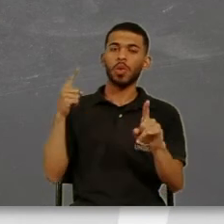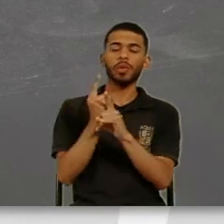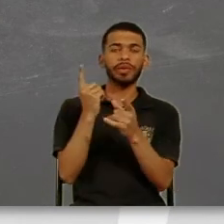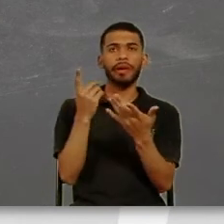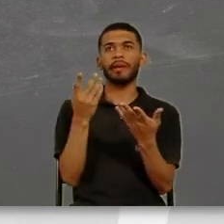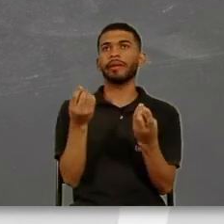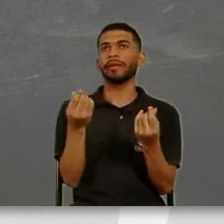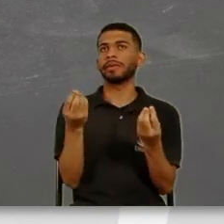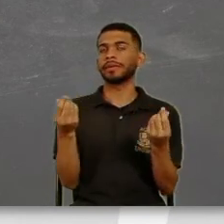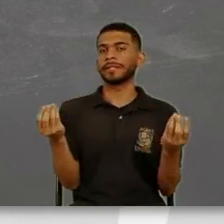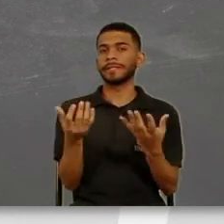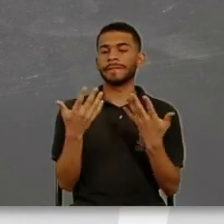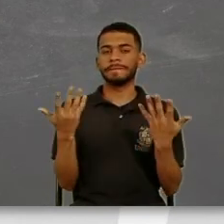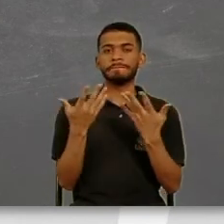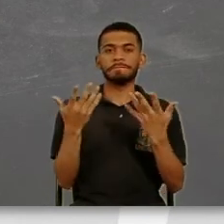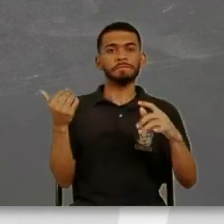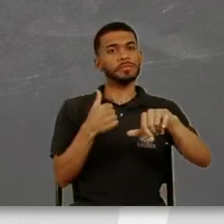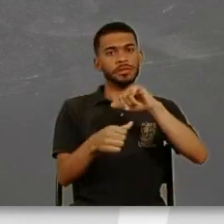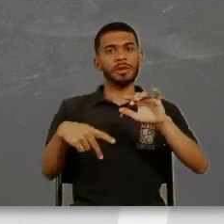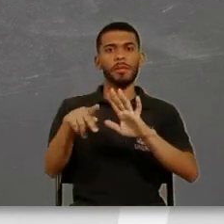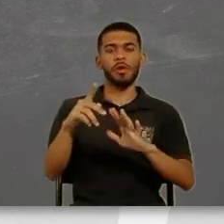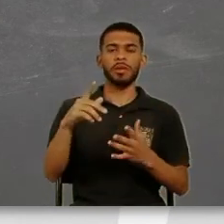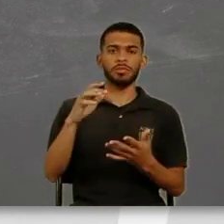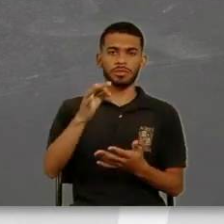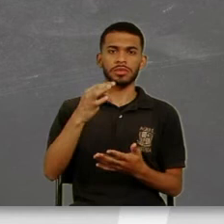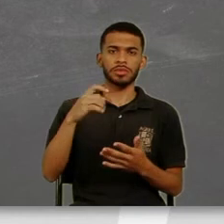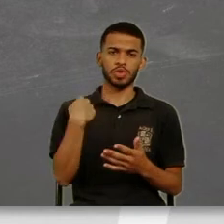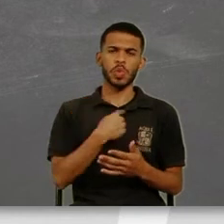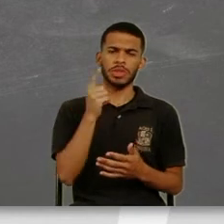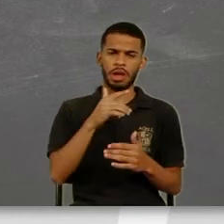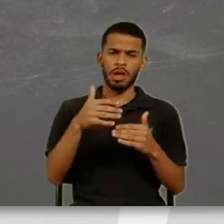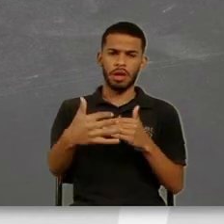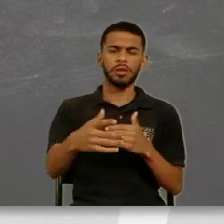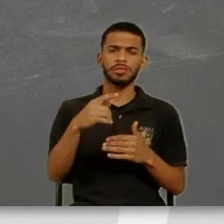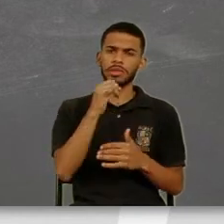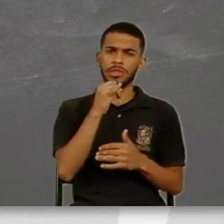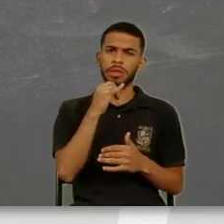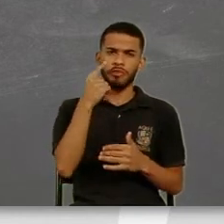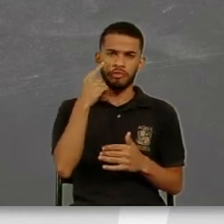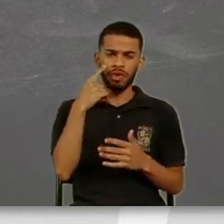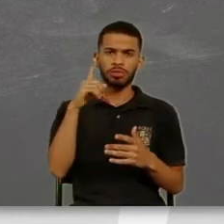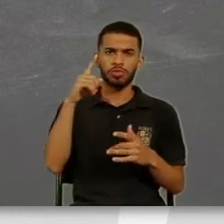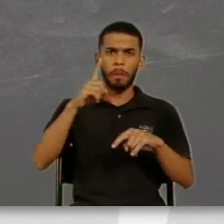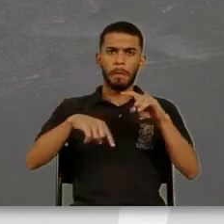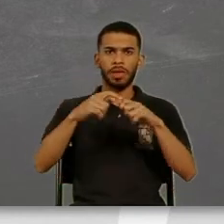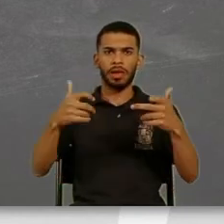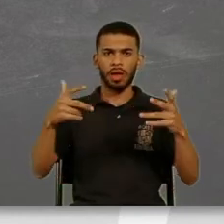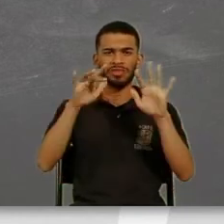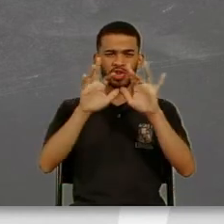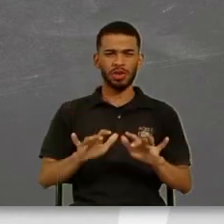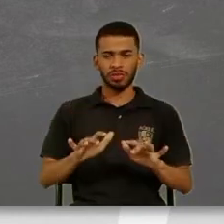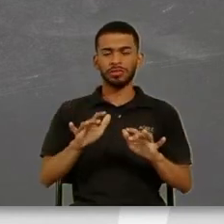por exemplo, a transformação que é aplicada, tá? Depois a gente vai ver alguns exemplos lá no material escrito,